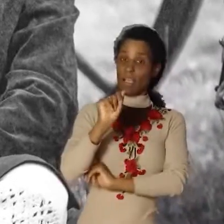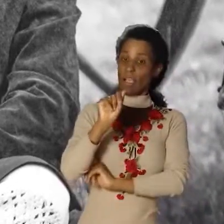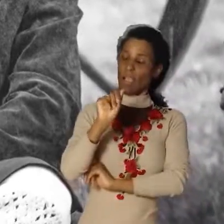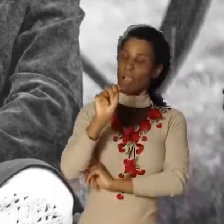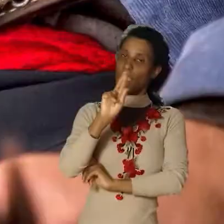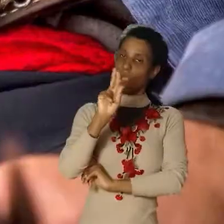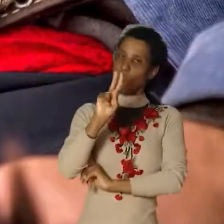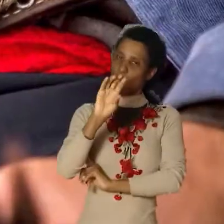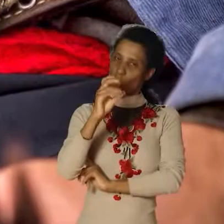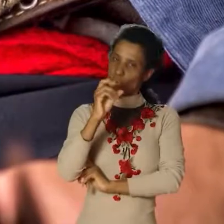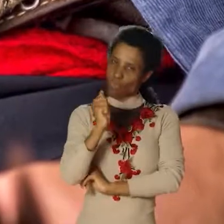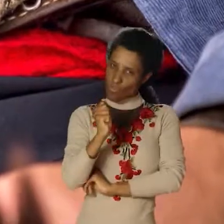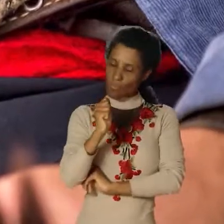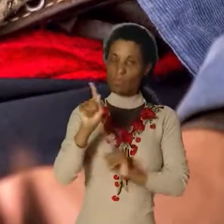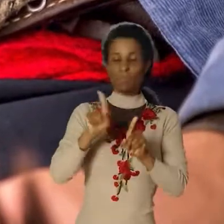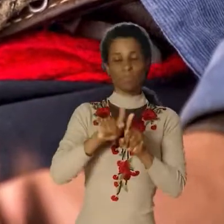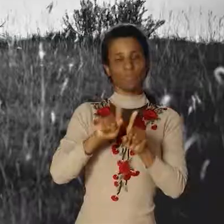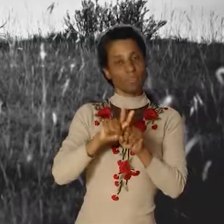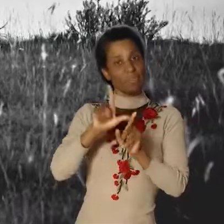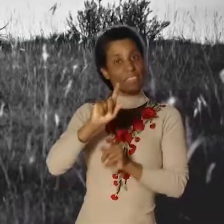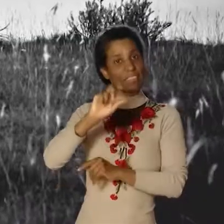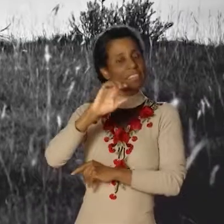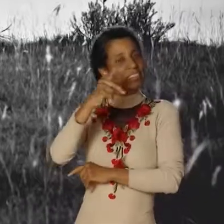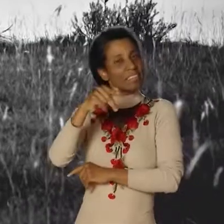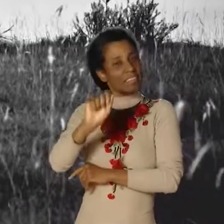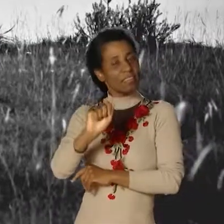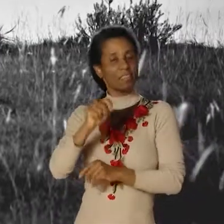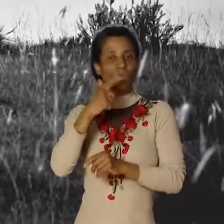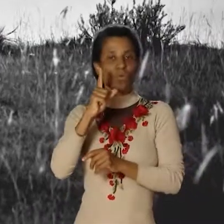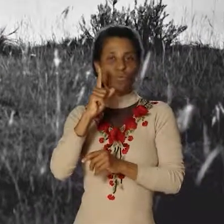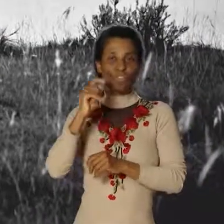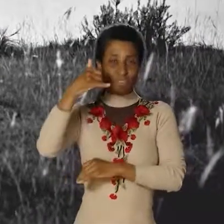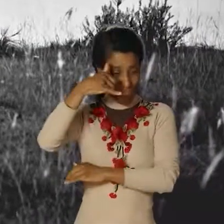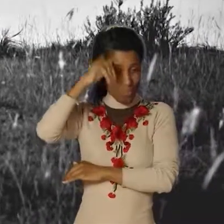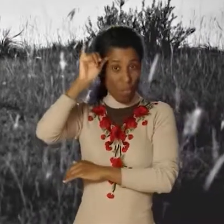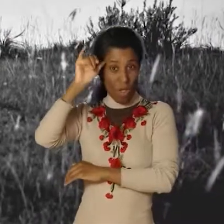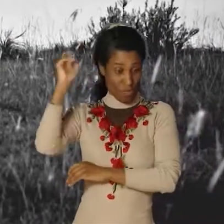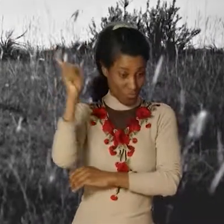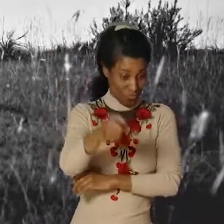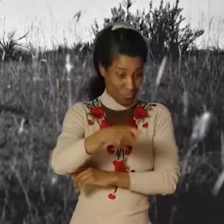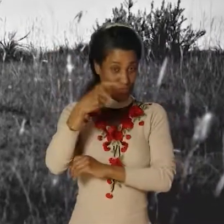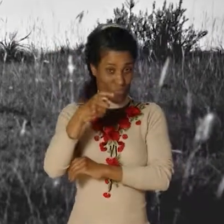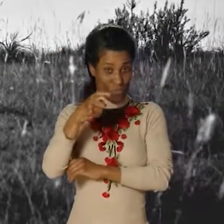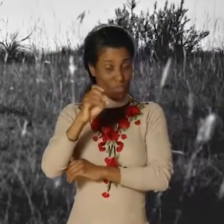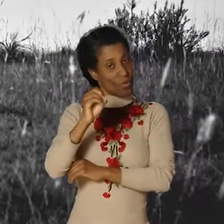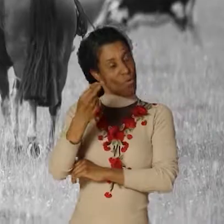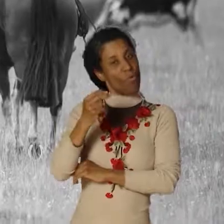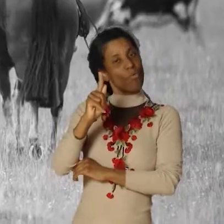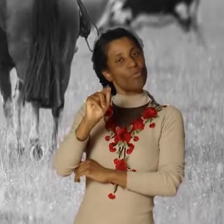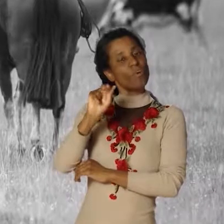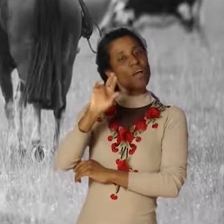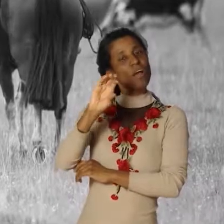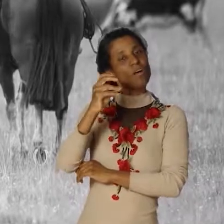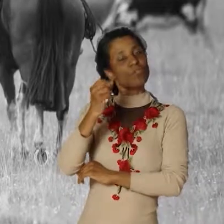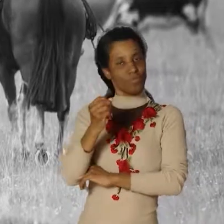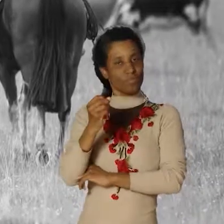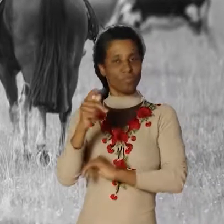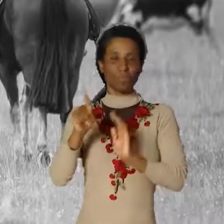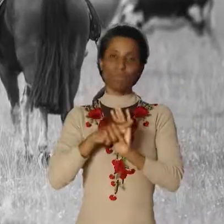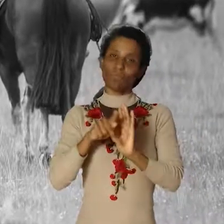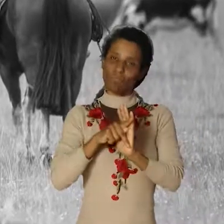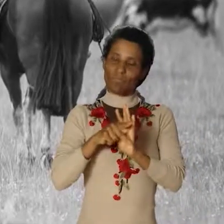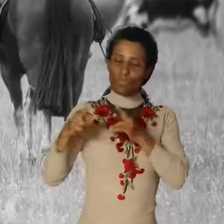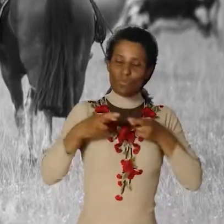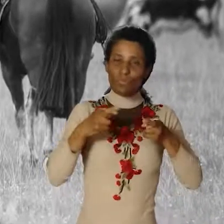gaúcho, garrucha, lança de meia lua para desjarretear o gado, ou gaúcho,